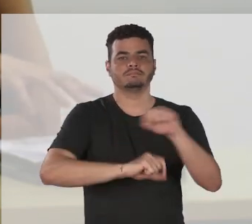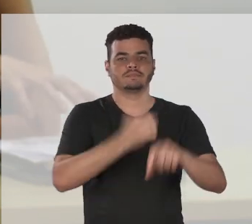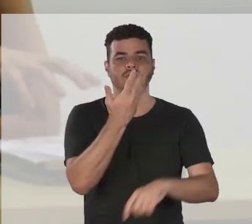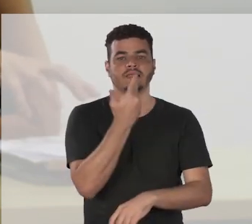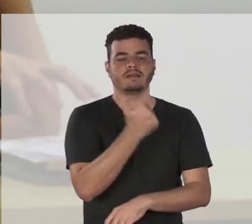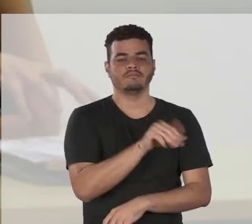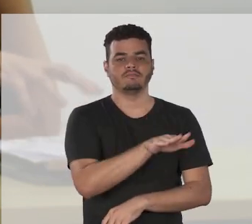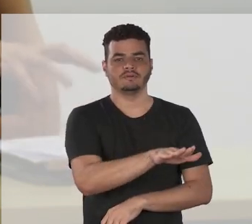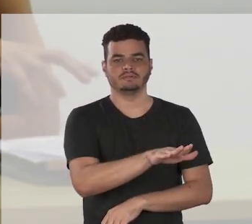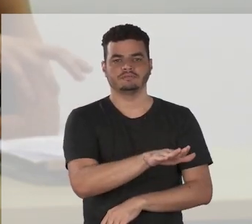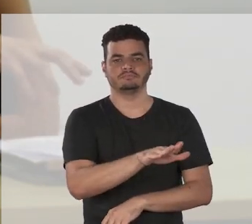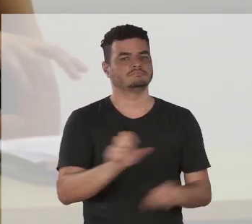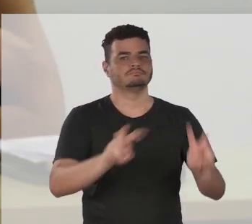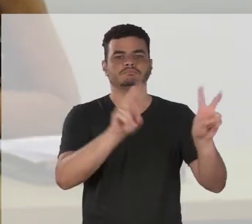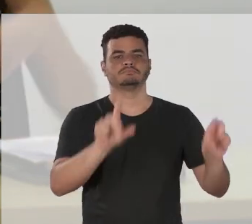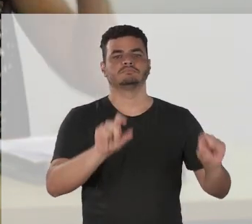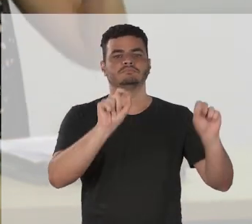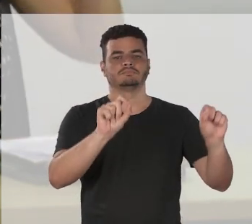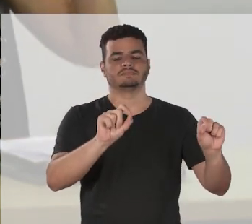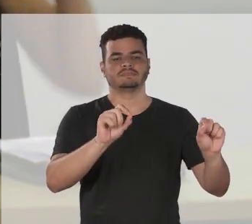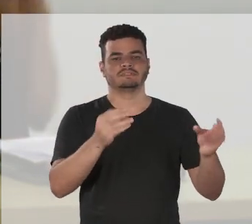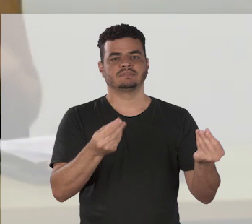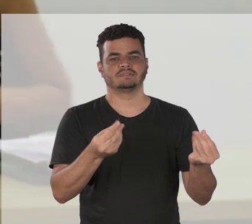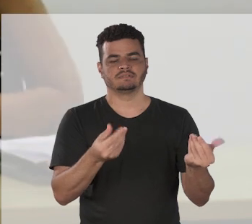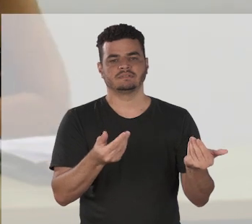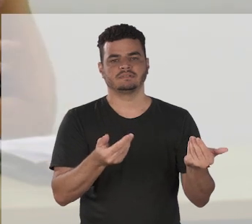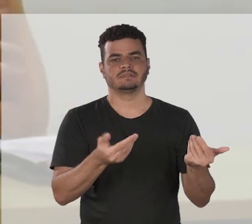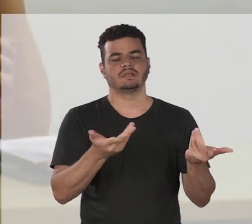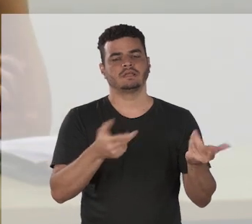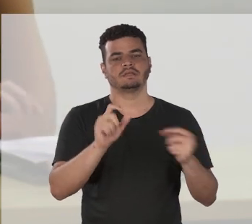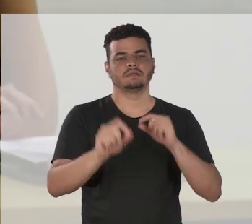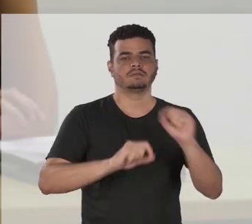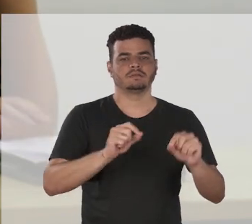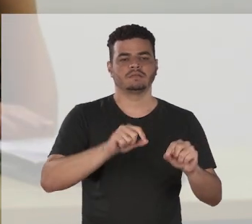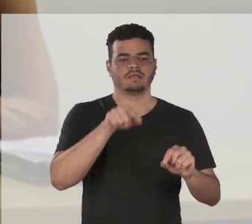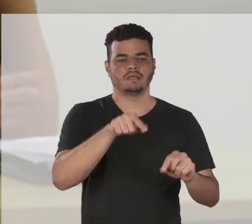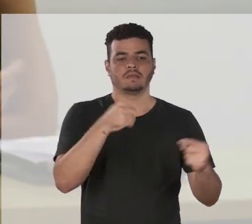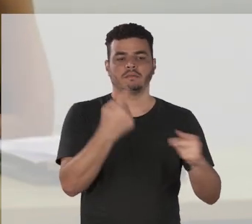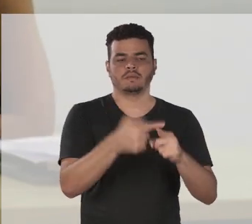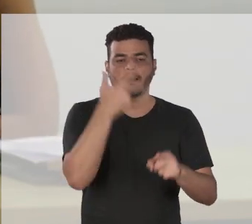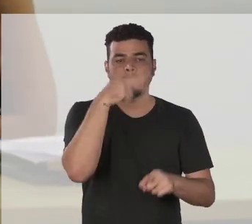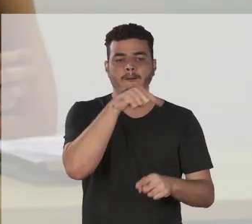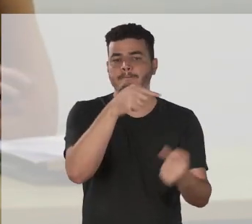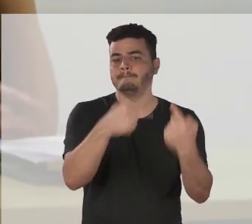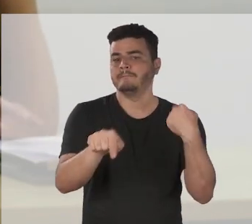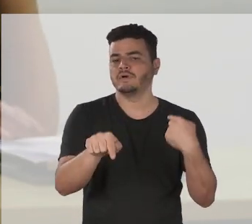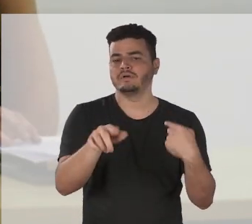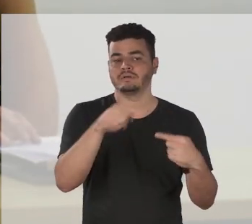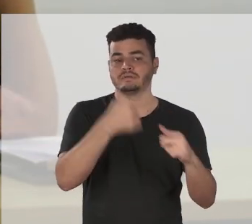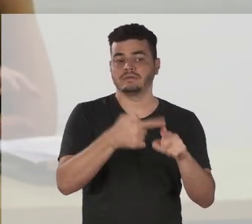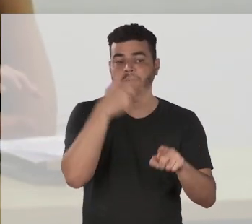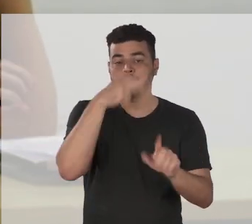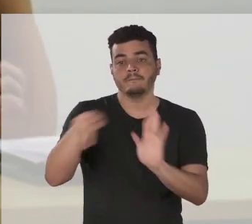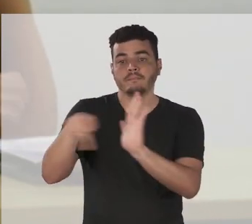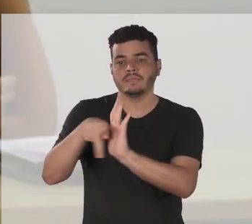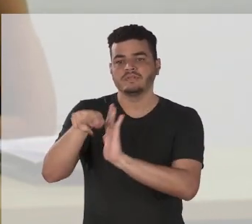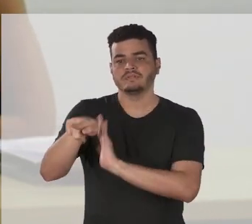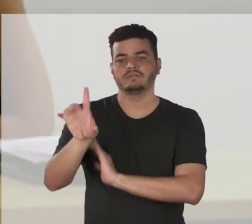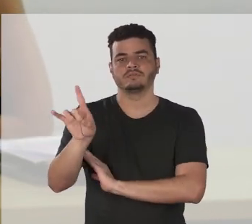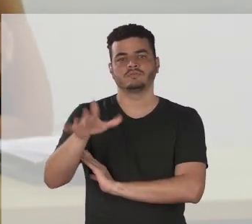sobre do âmbito literário, entre aspas, adulto, sim. E justamente